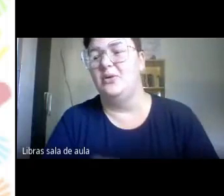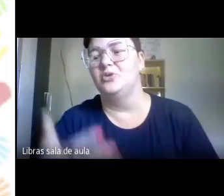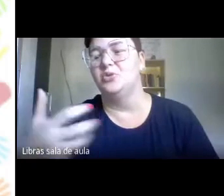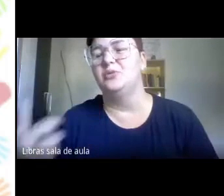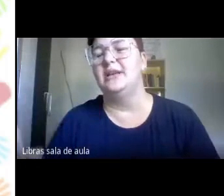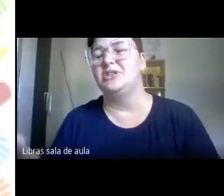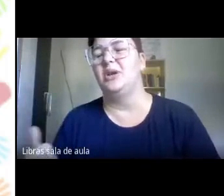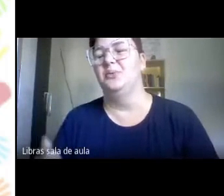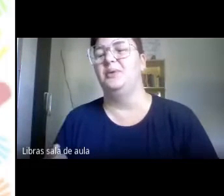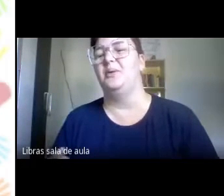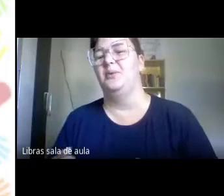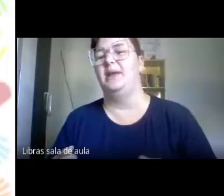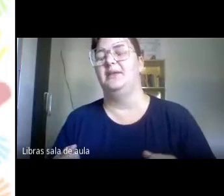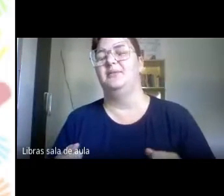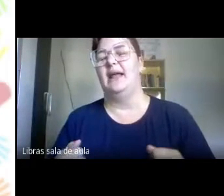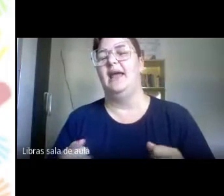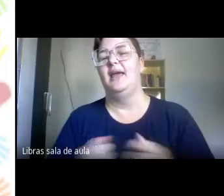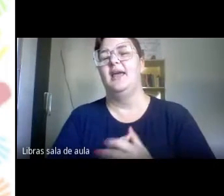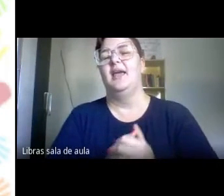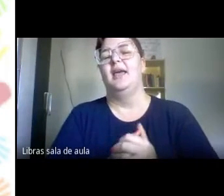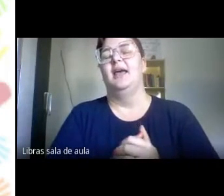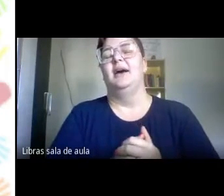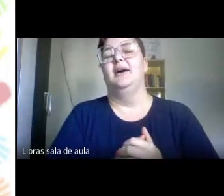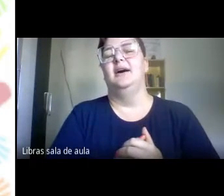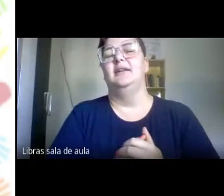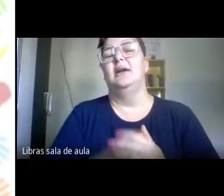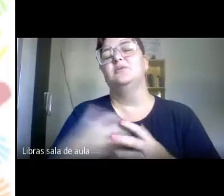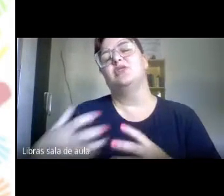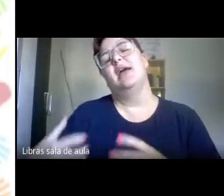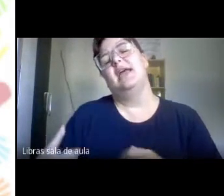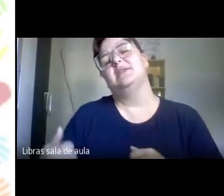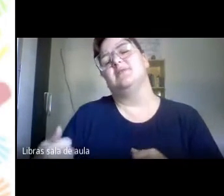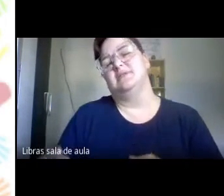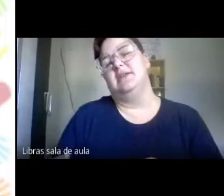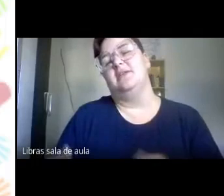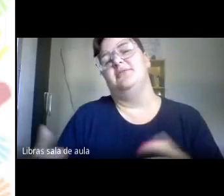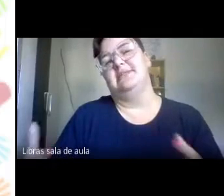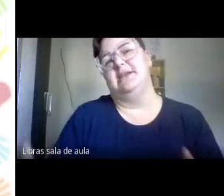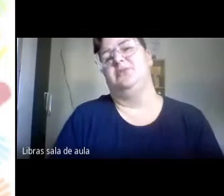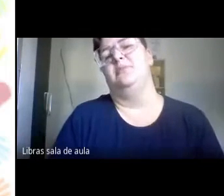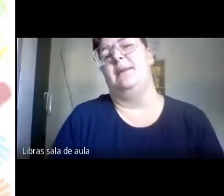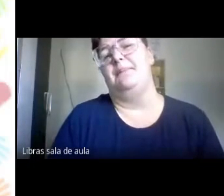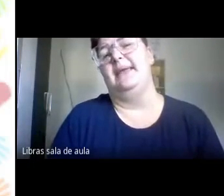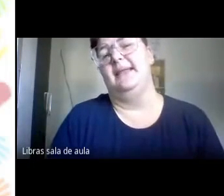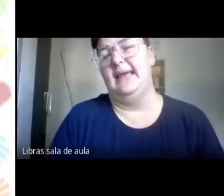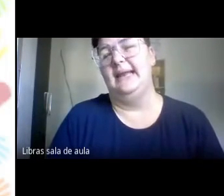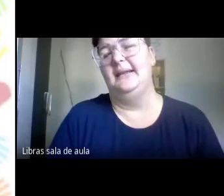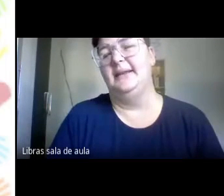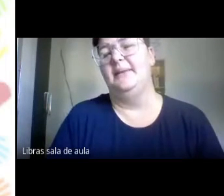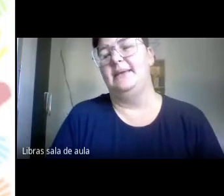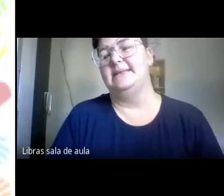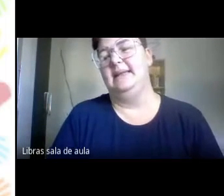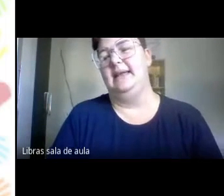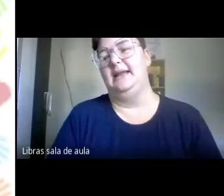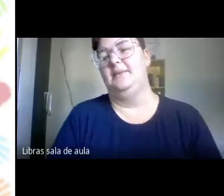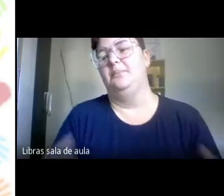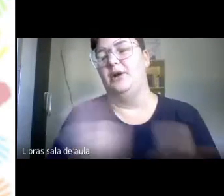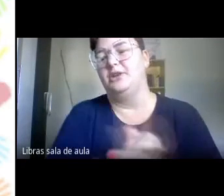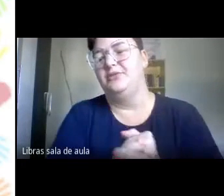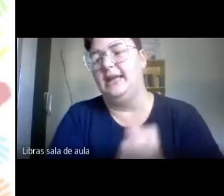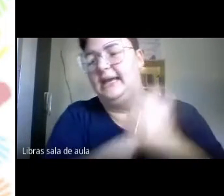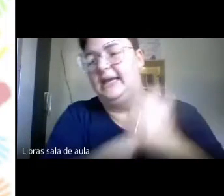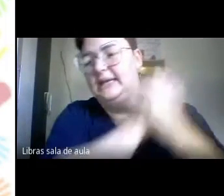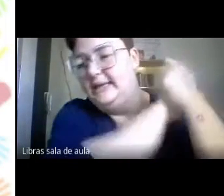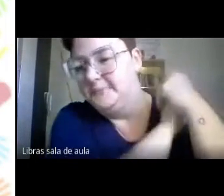construção em conjunto deste aluno incluído, né? Não só ele sozinho fazendo o mapinha dele ali na mesa dele.